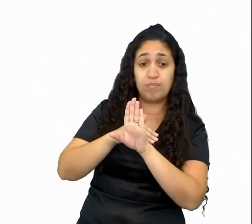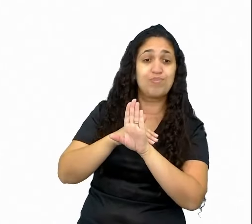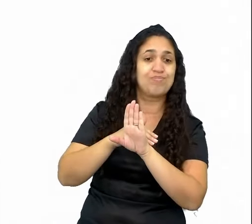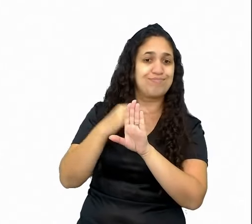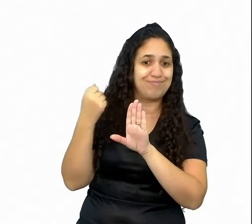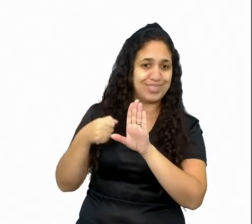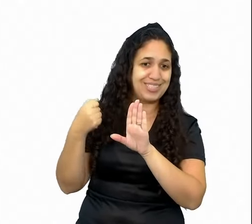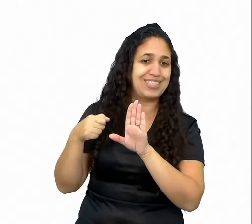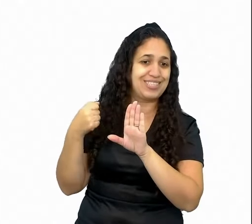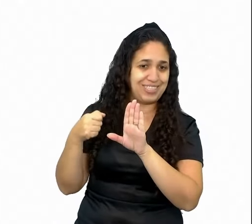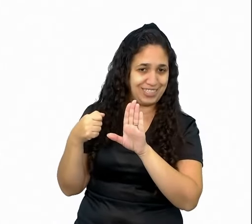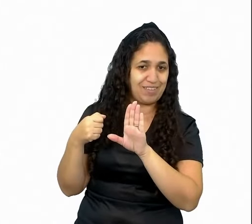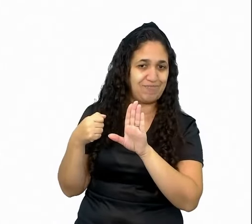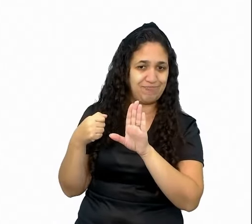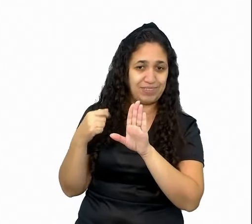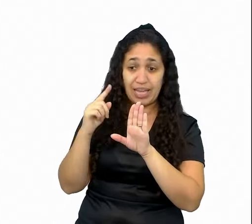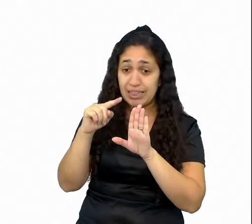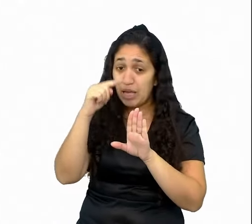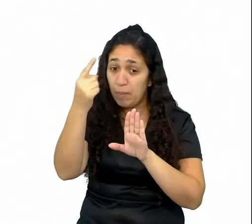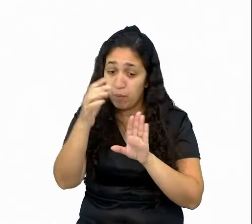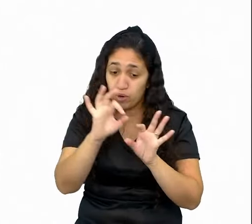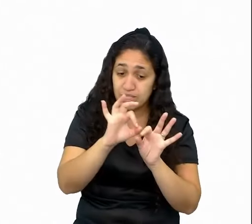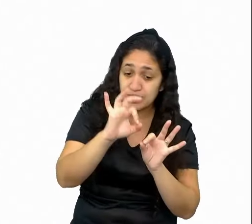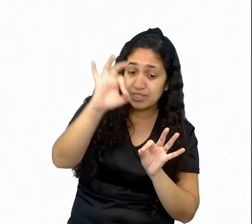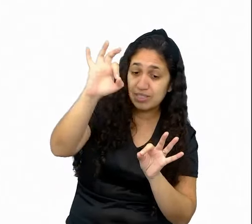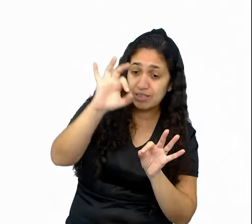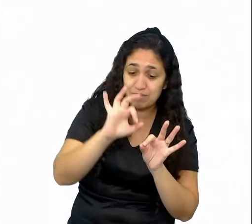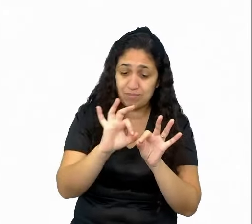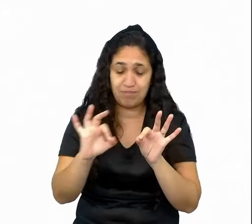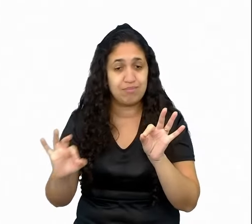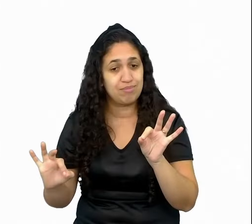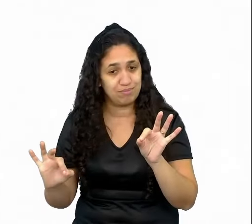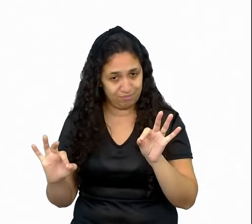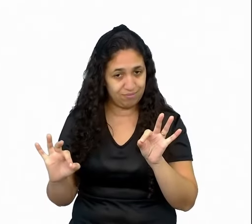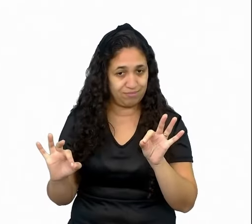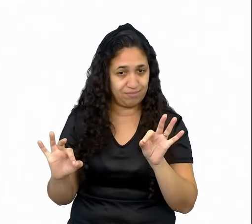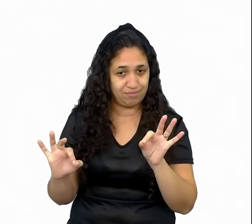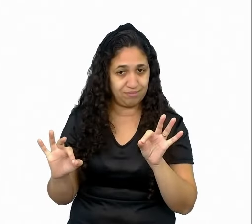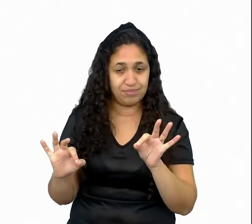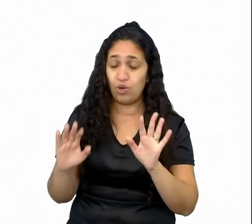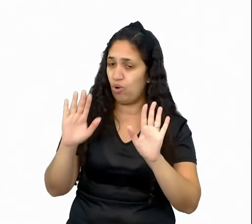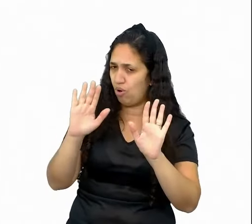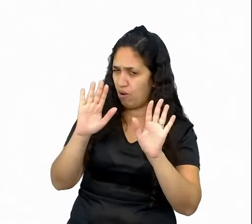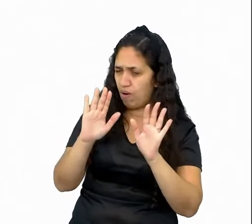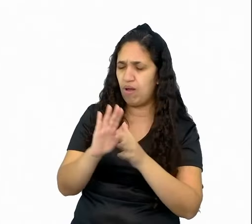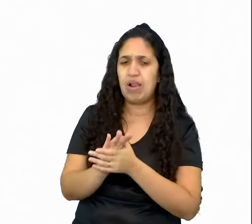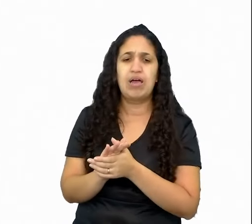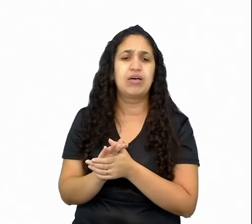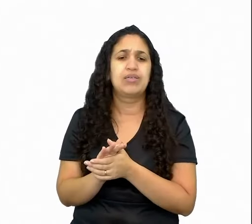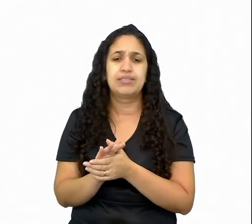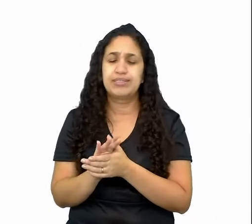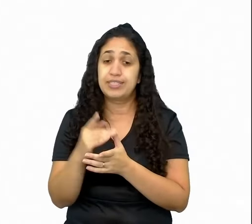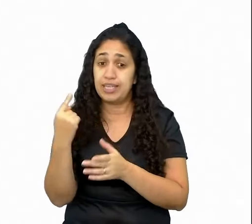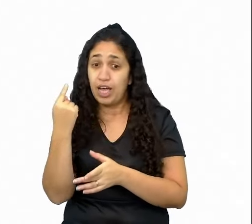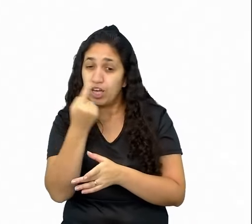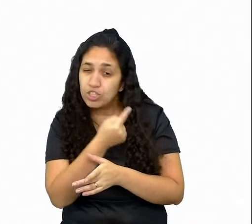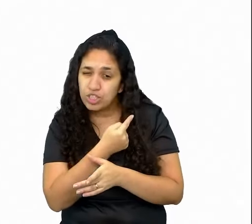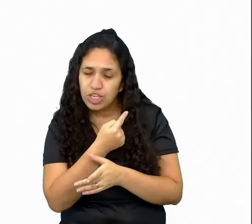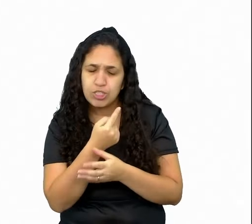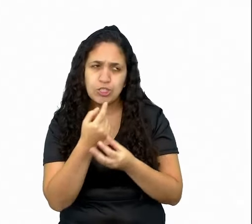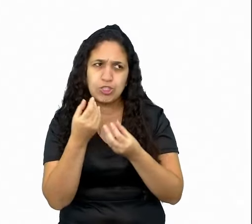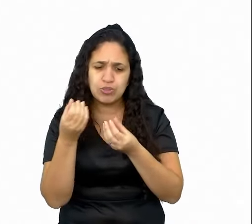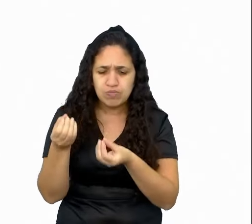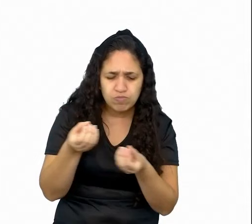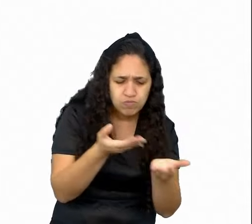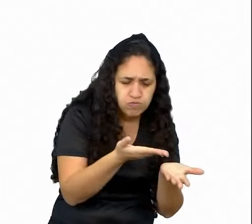né? Para que eu consiga traçar as perpendiculares. Então, eu acredito que se a gente levar para